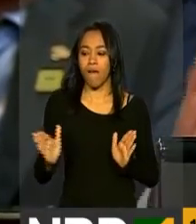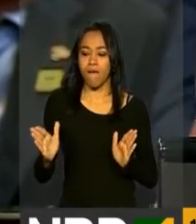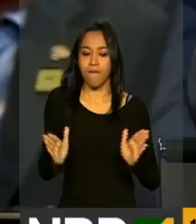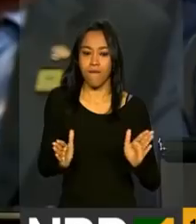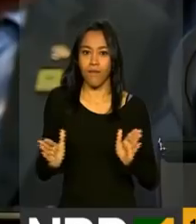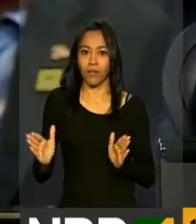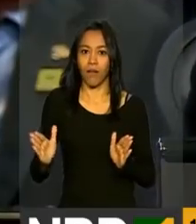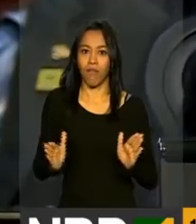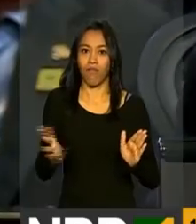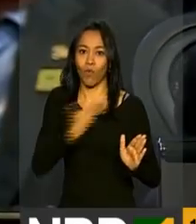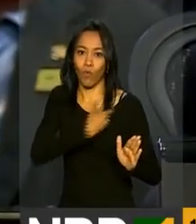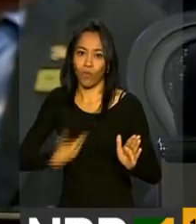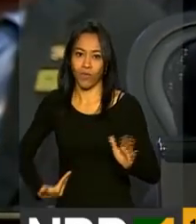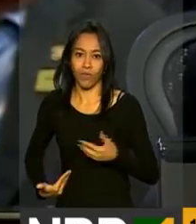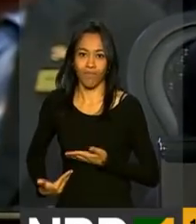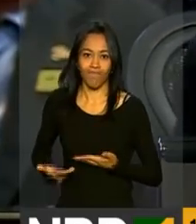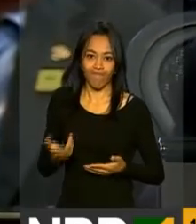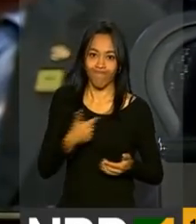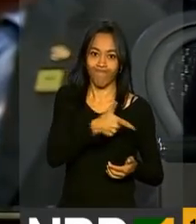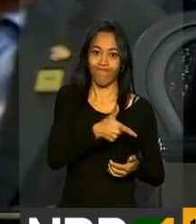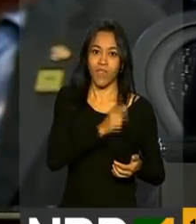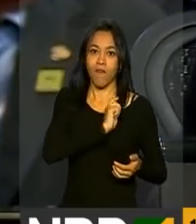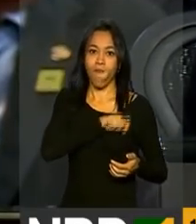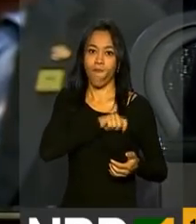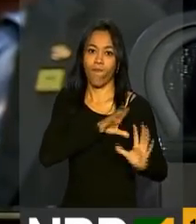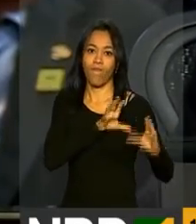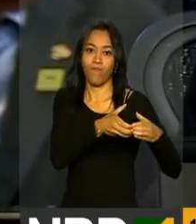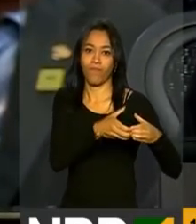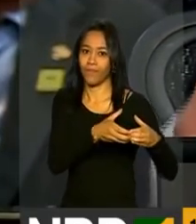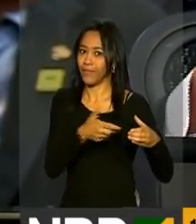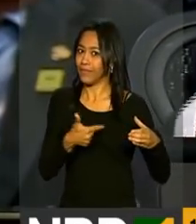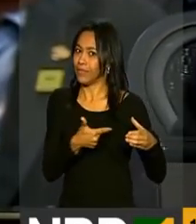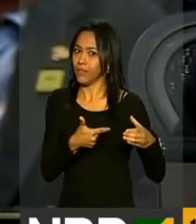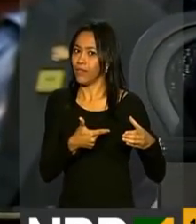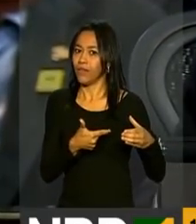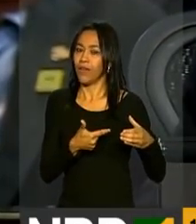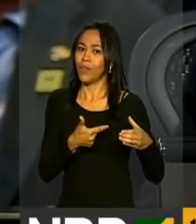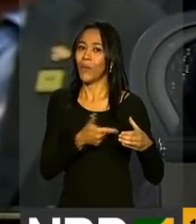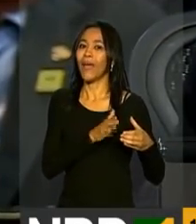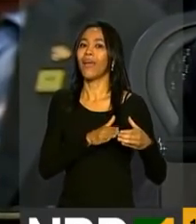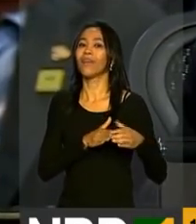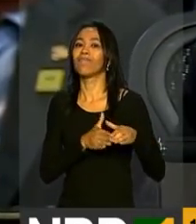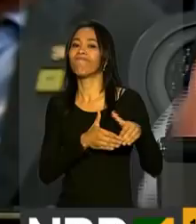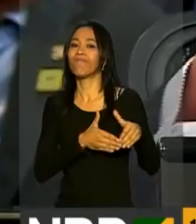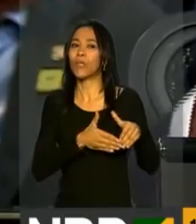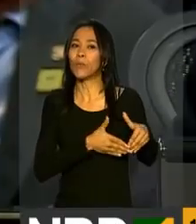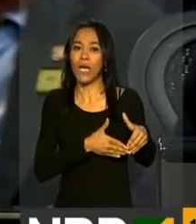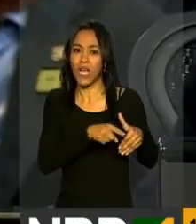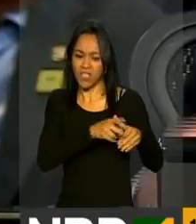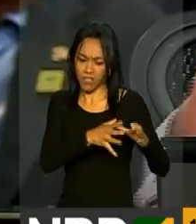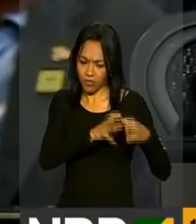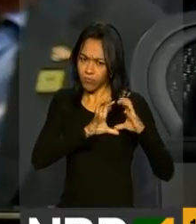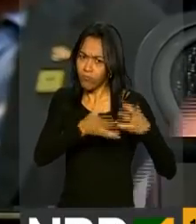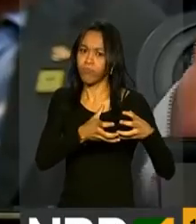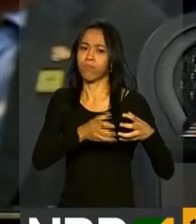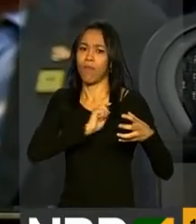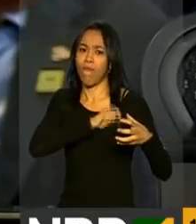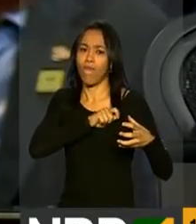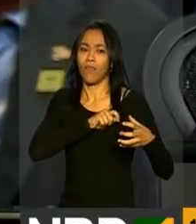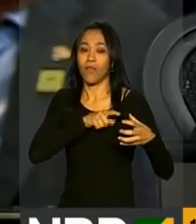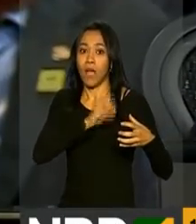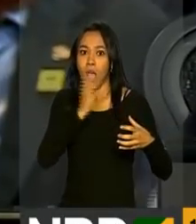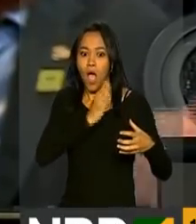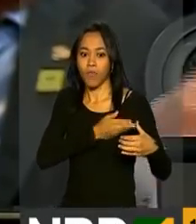lateral que não é secundário porque fazer é aplicável é ser o acidente com mais